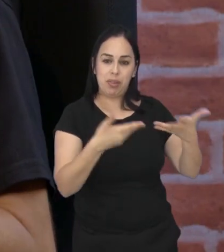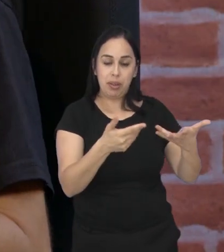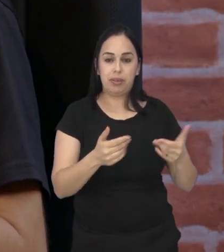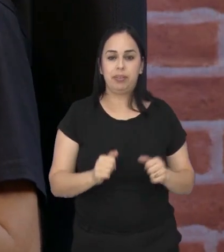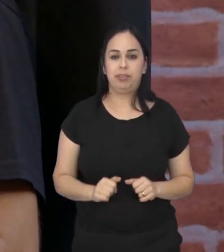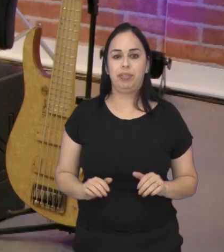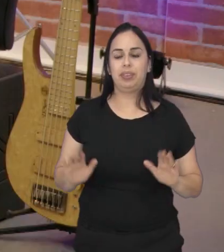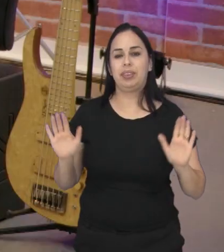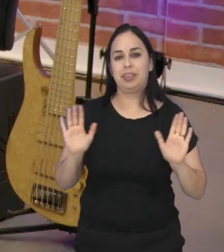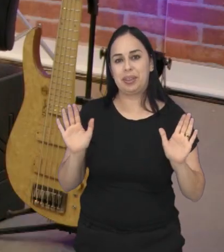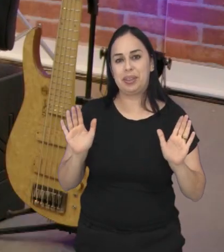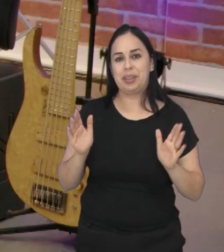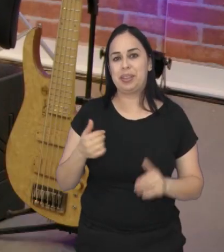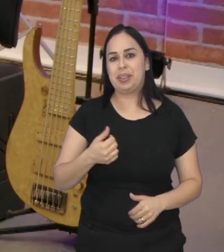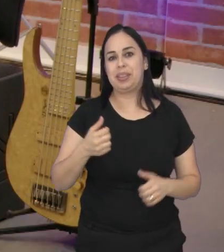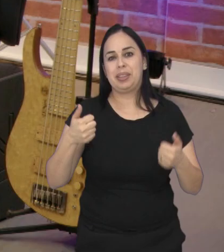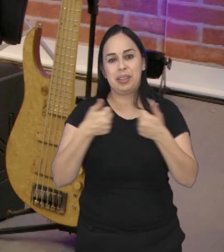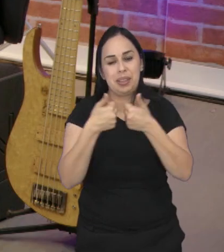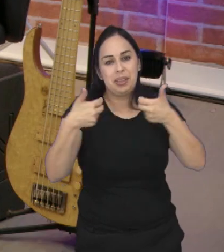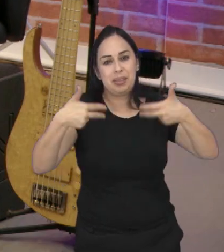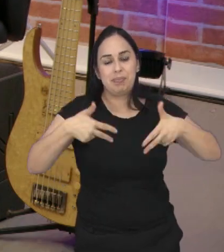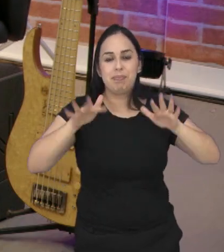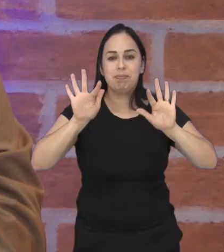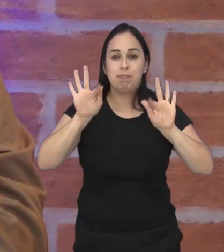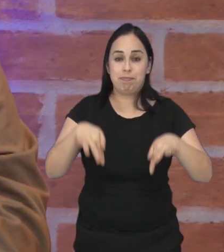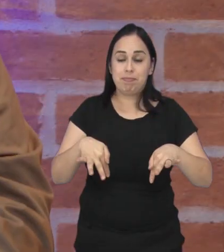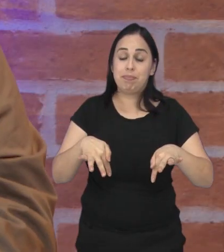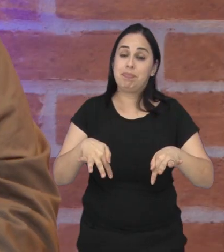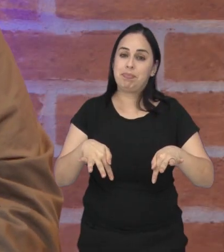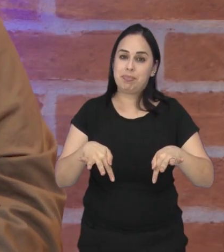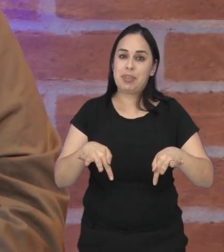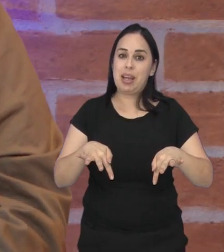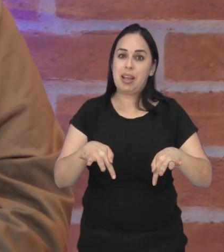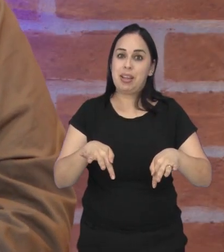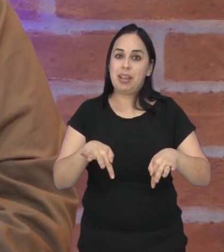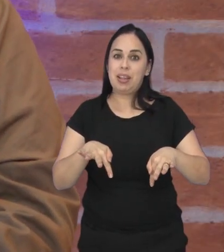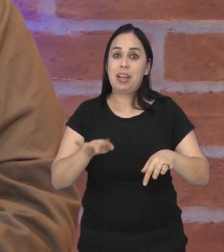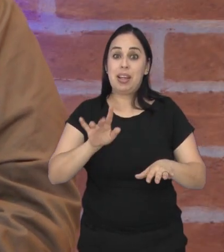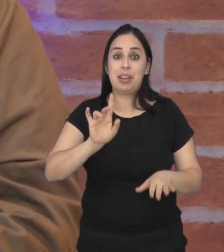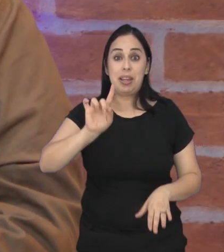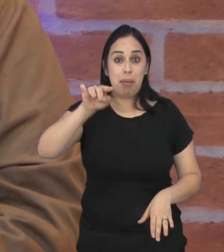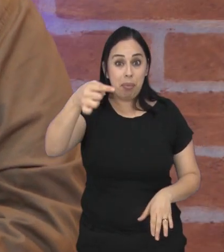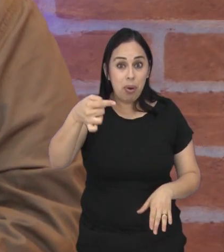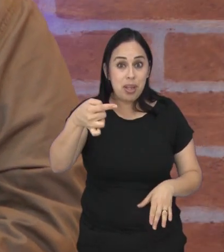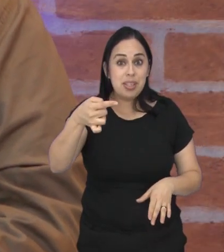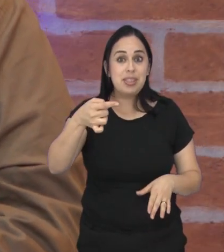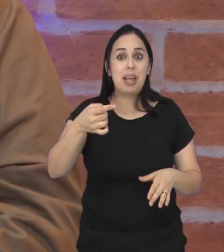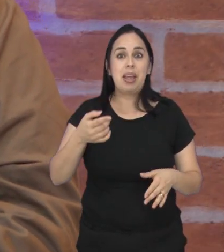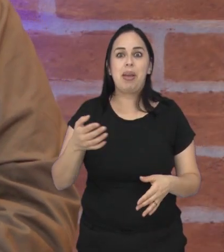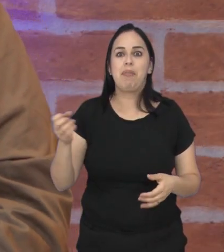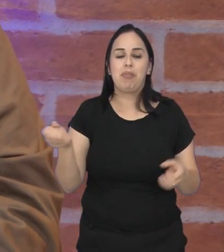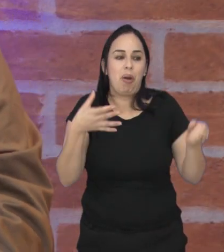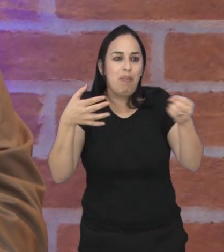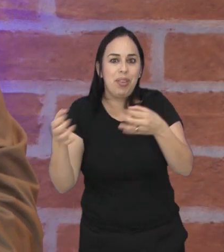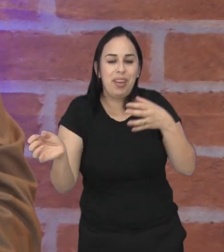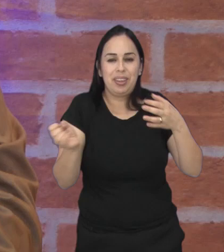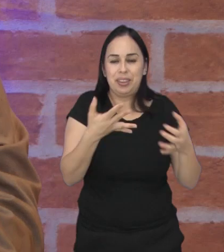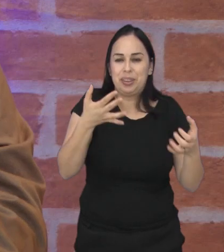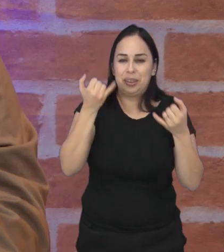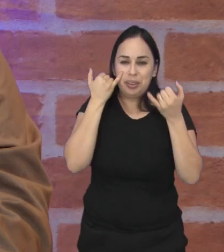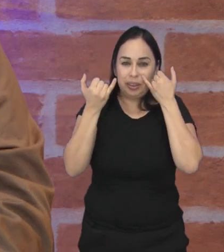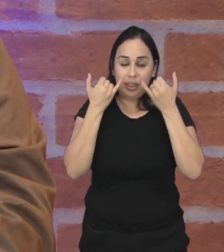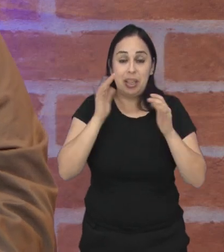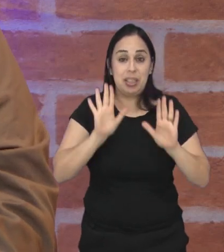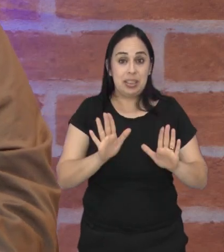gente. Obrigado. Valeu, gente. Esse foi o Tá Ligado. Eu vou ficando por aqui. E não perca o próximo Tá Ligado, que vem muita coisa boa aí.